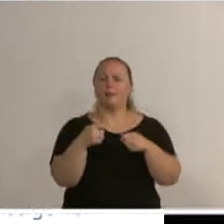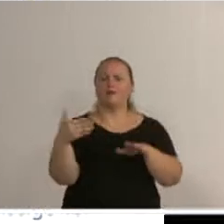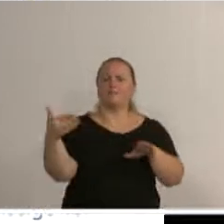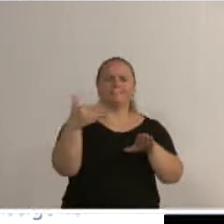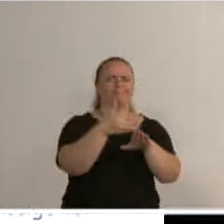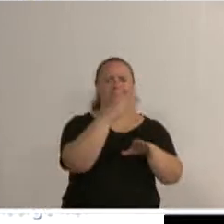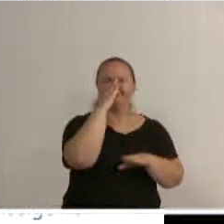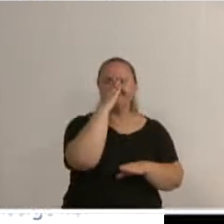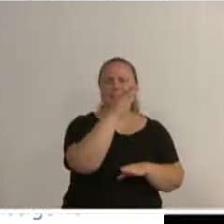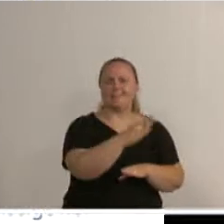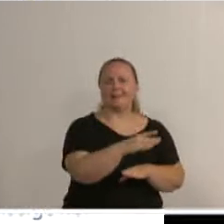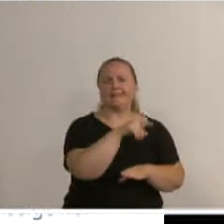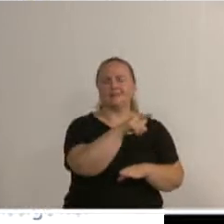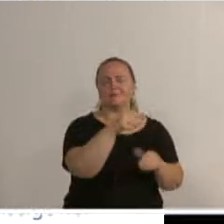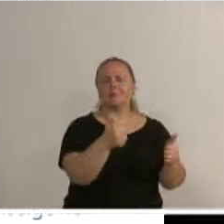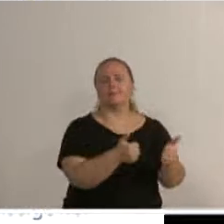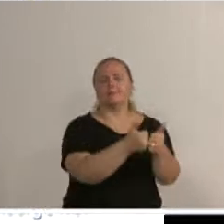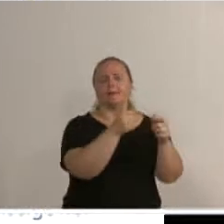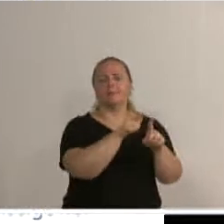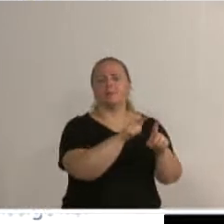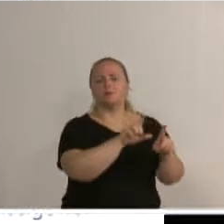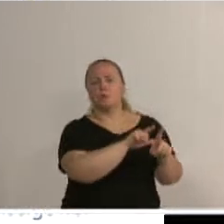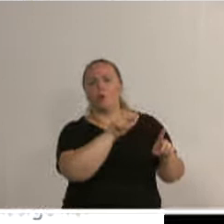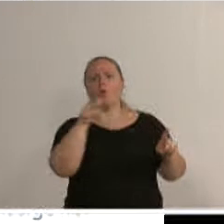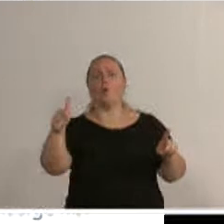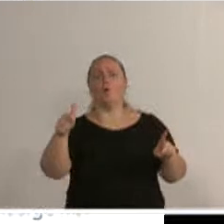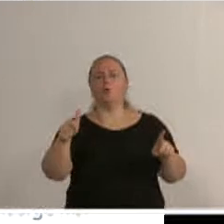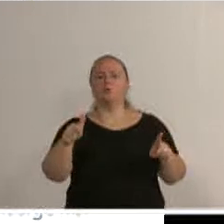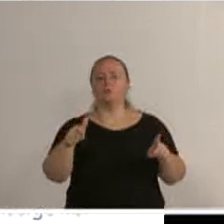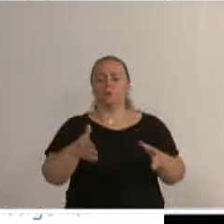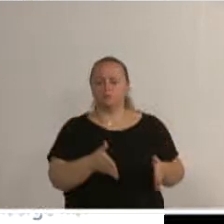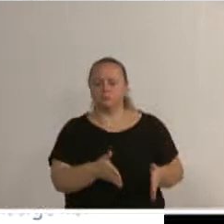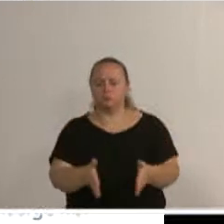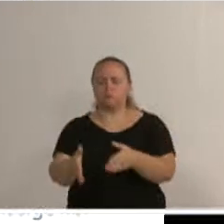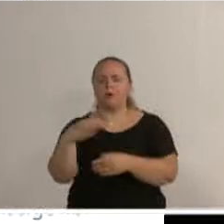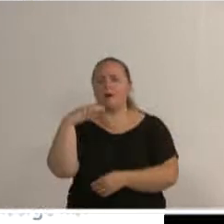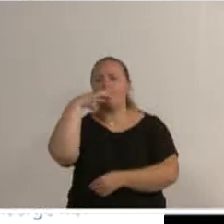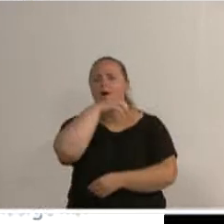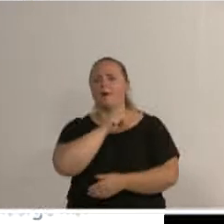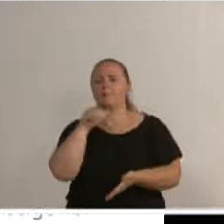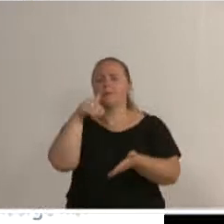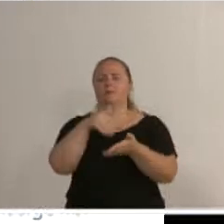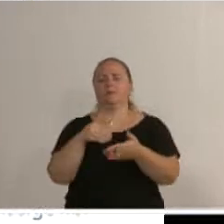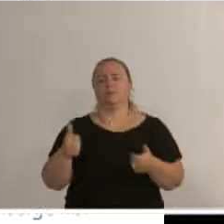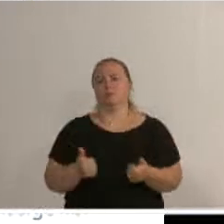km, pegar um troncal e ir pelo corredor de ônibus mais rápido até o terminal da Proeb.